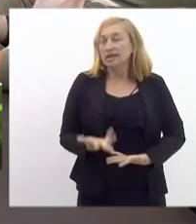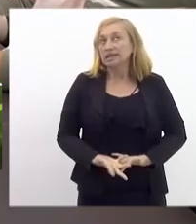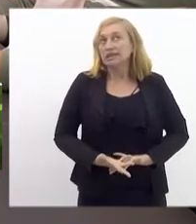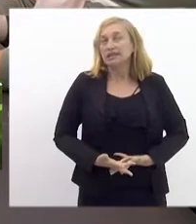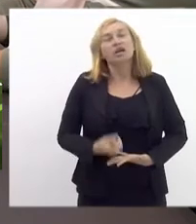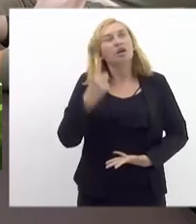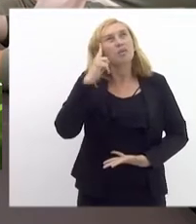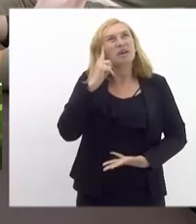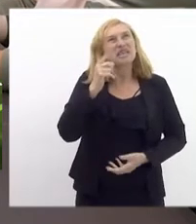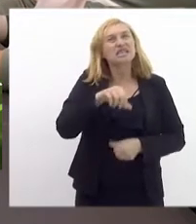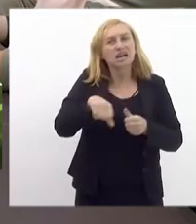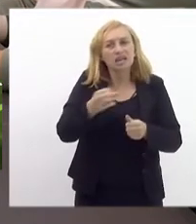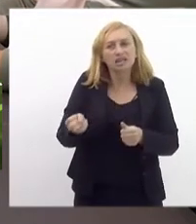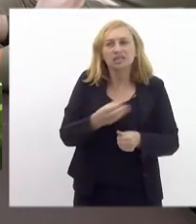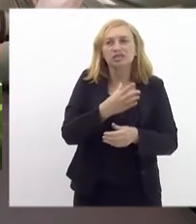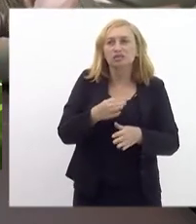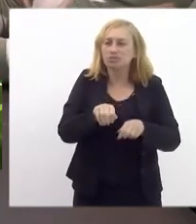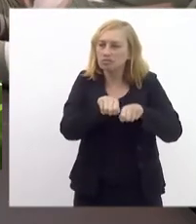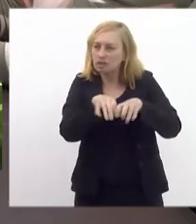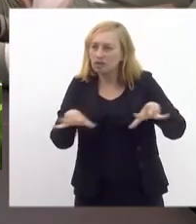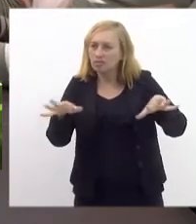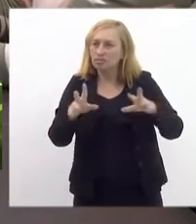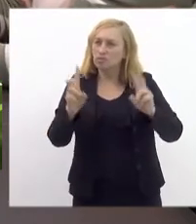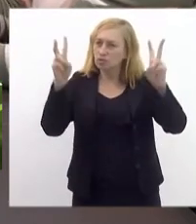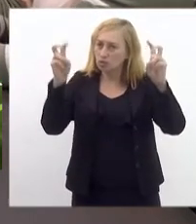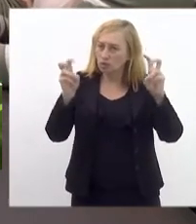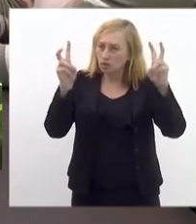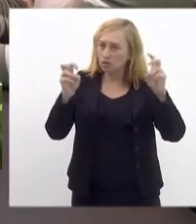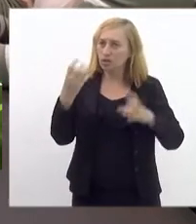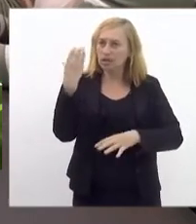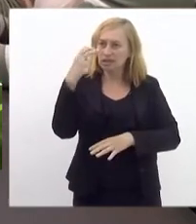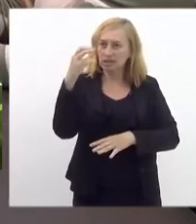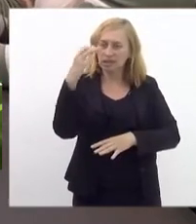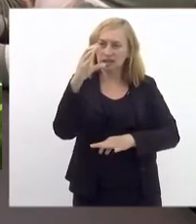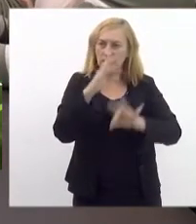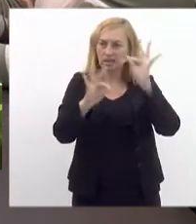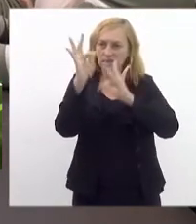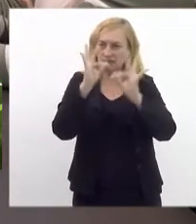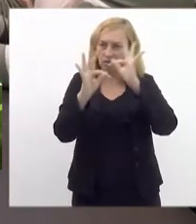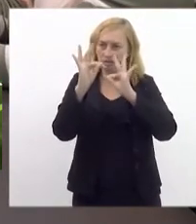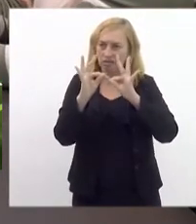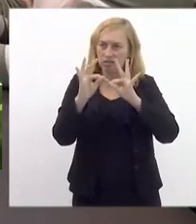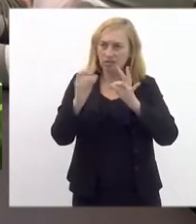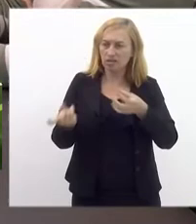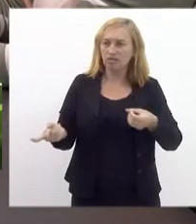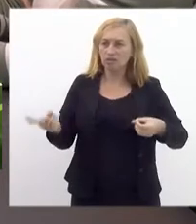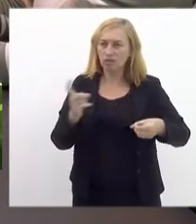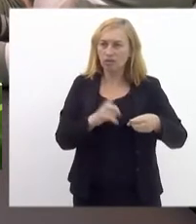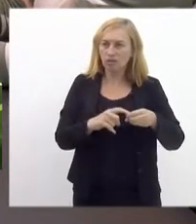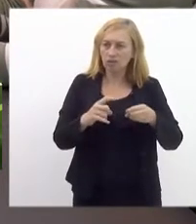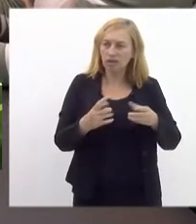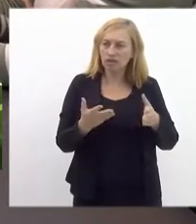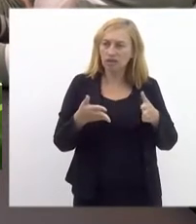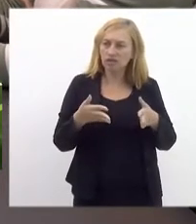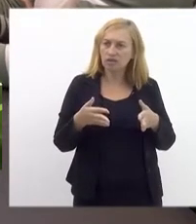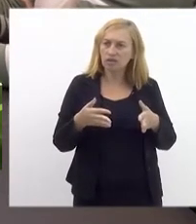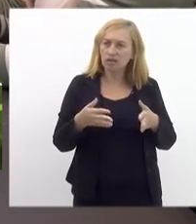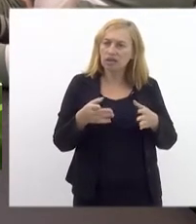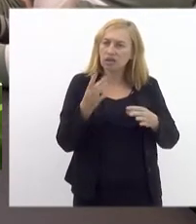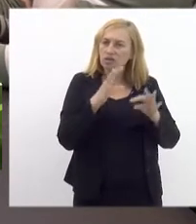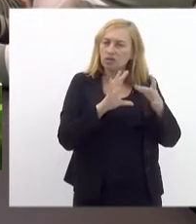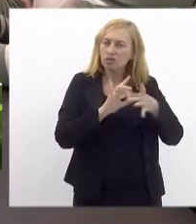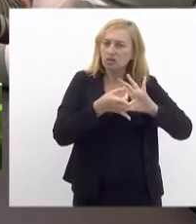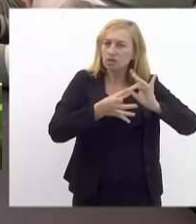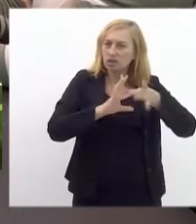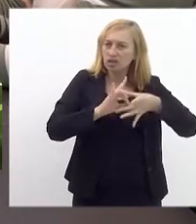de pensar a inovação num sentido mais amplo do termo. Porque a ciência, tecnologia e inovação têm que estar voltadas para esse contexto mais amplo, que é a cara